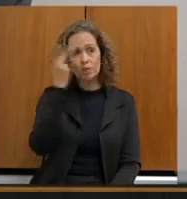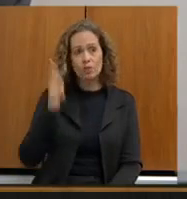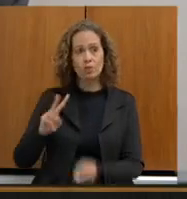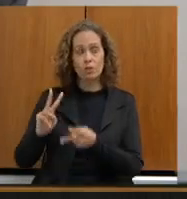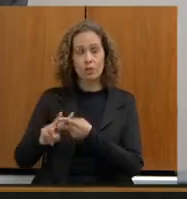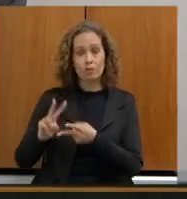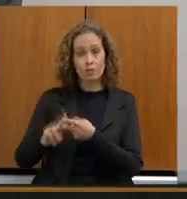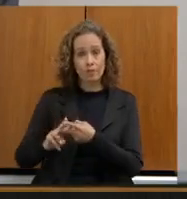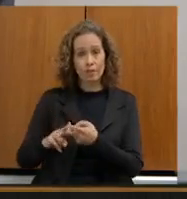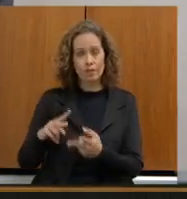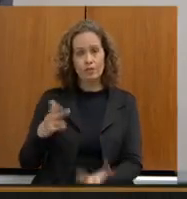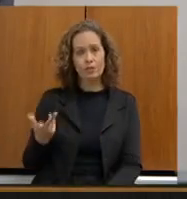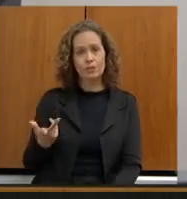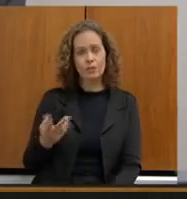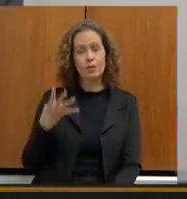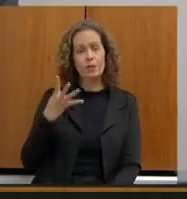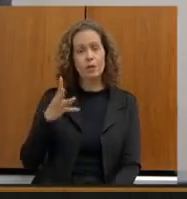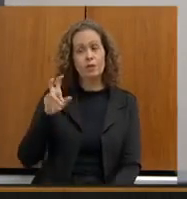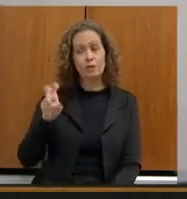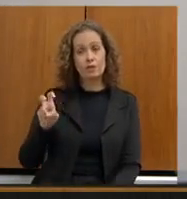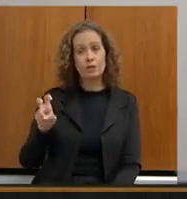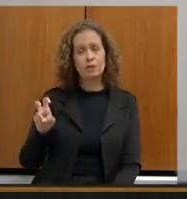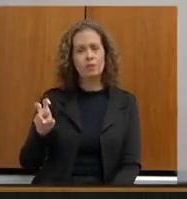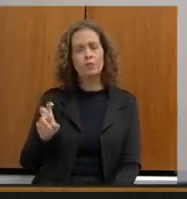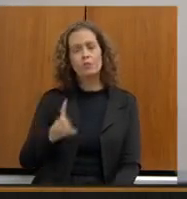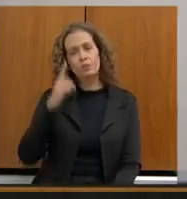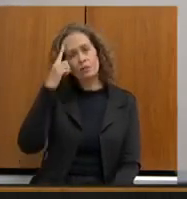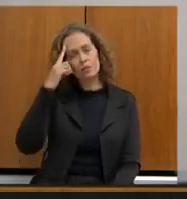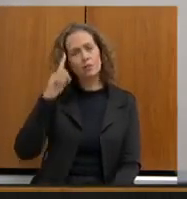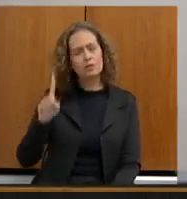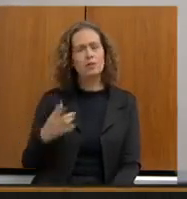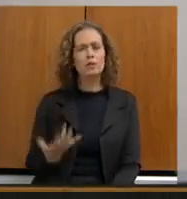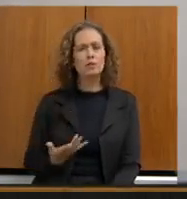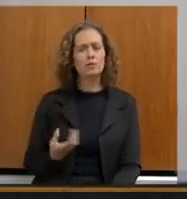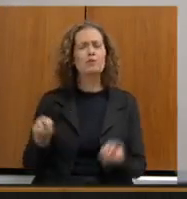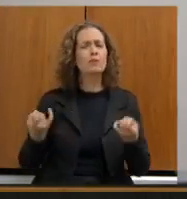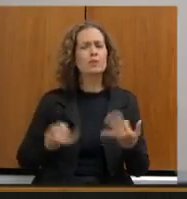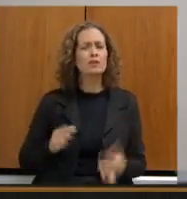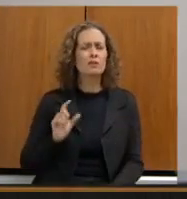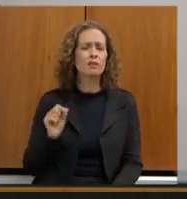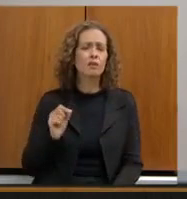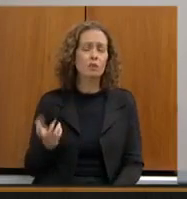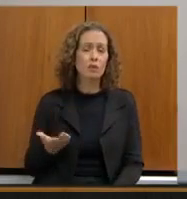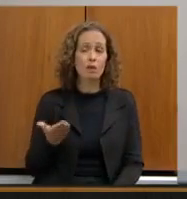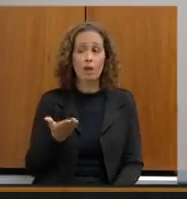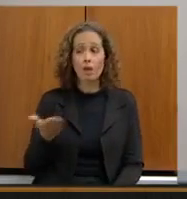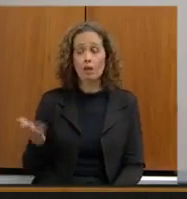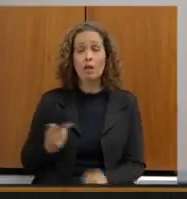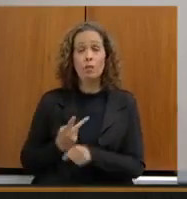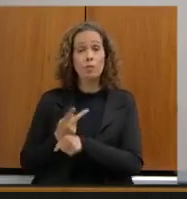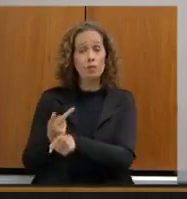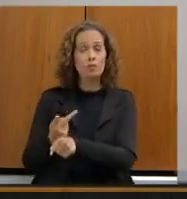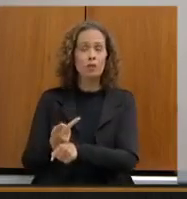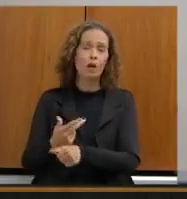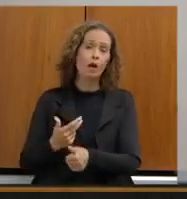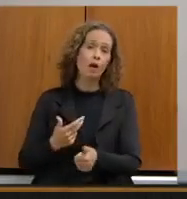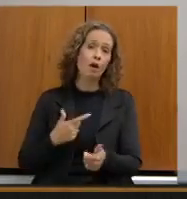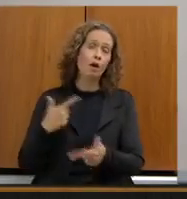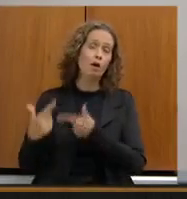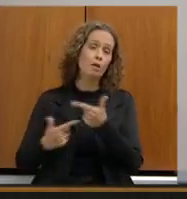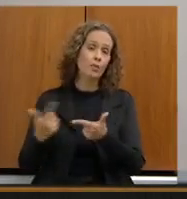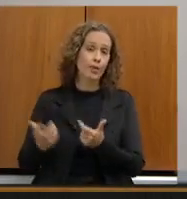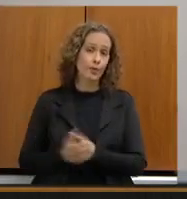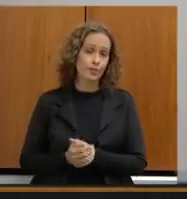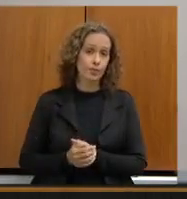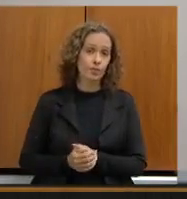45 dias Qual foi aplicativo não porque estamos querendo é pedir um procurar emprego com uma semana que os